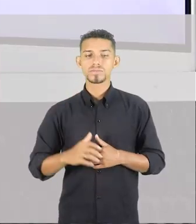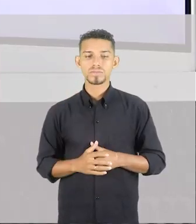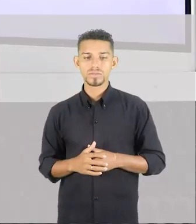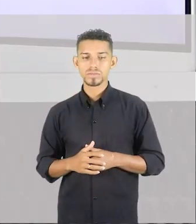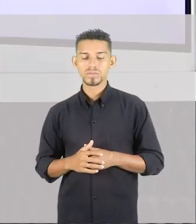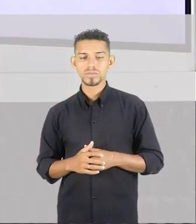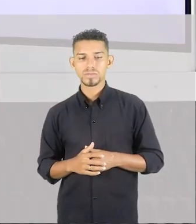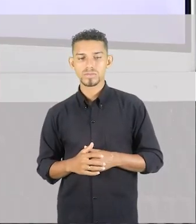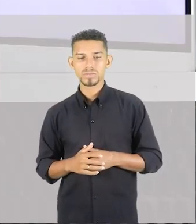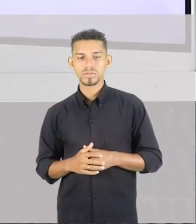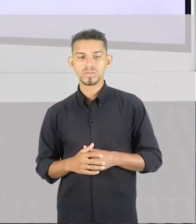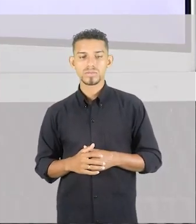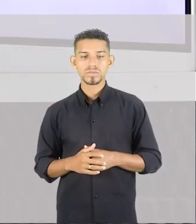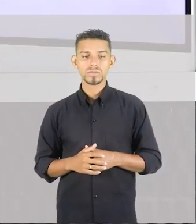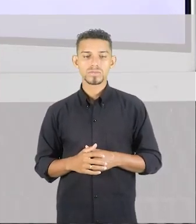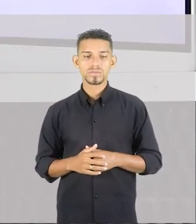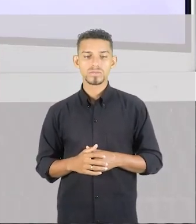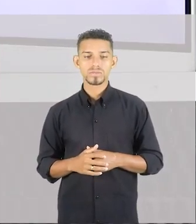magnética.